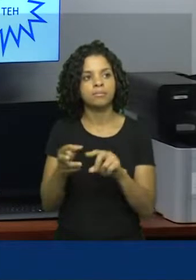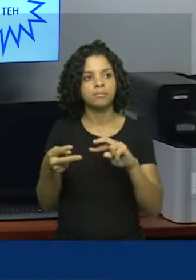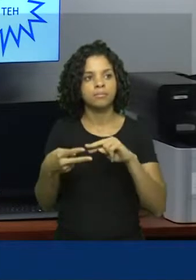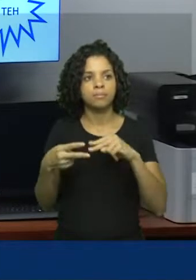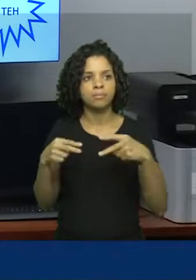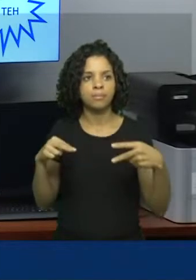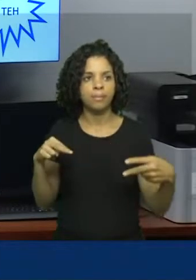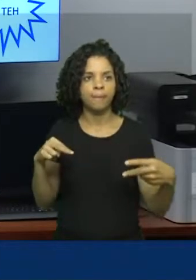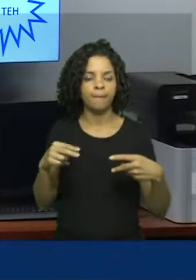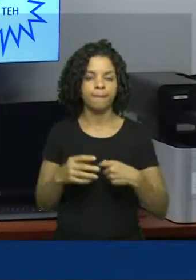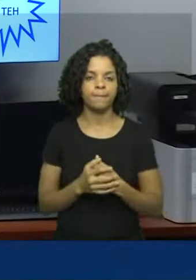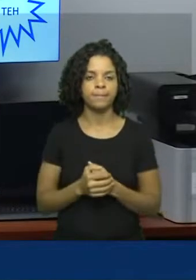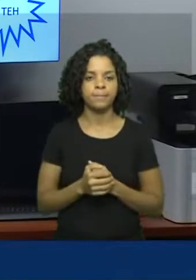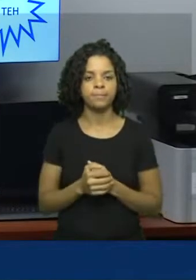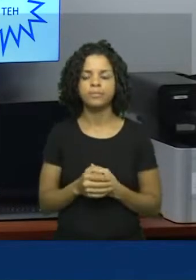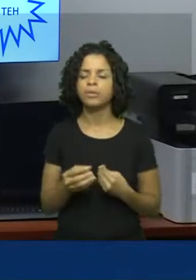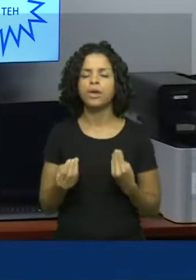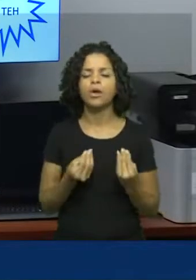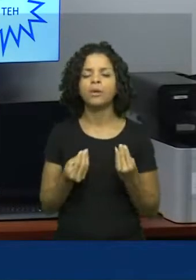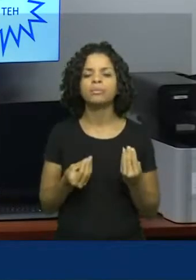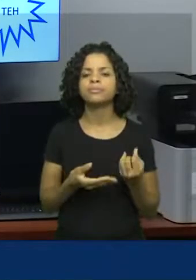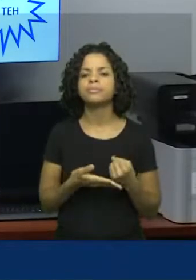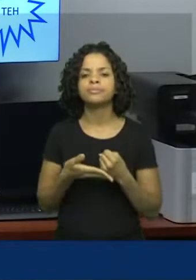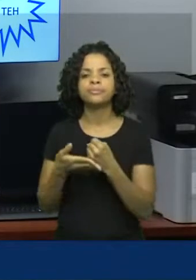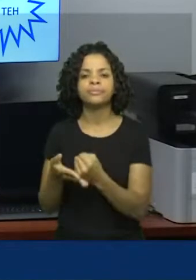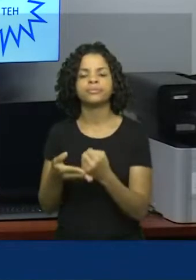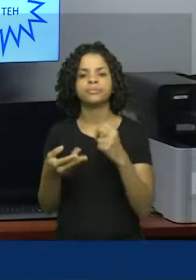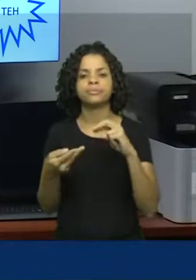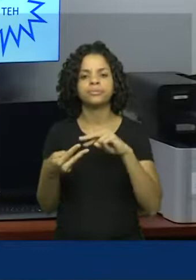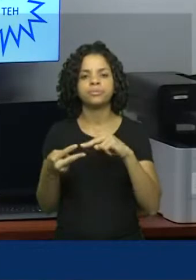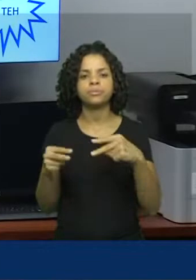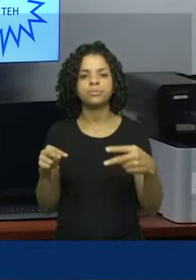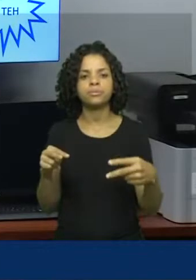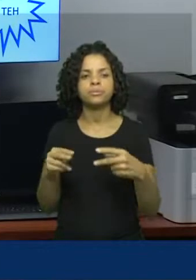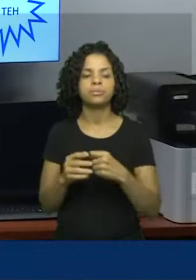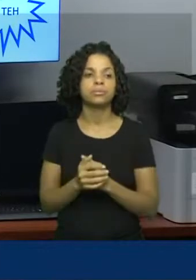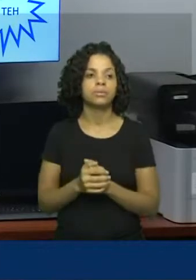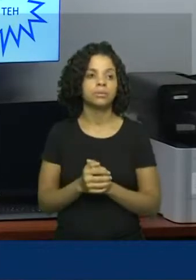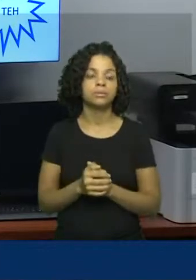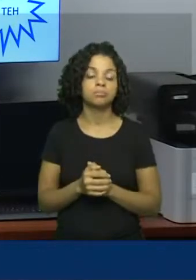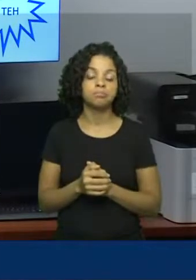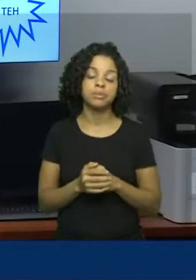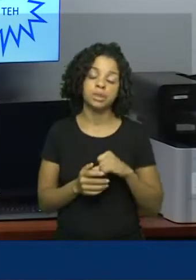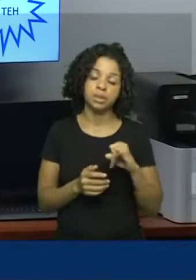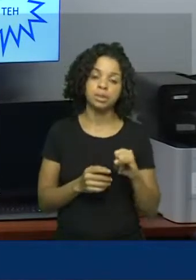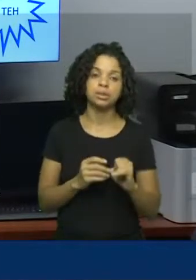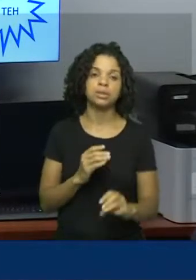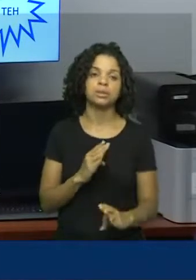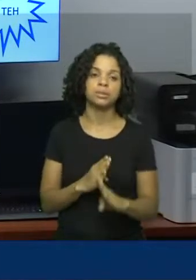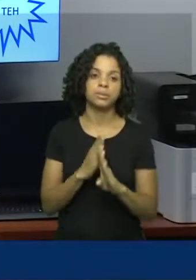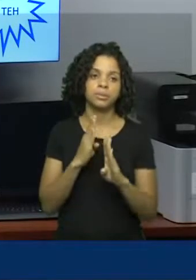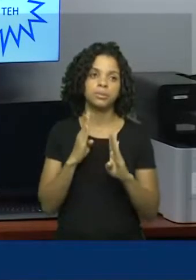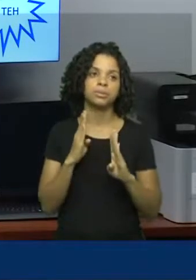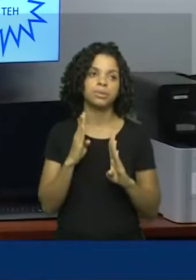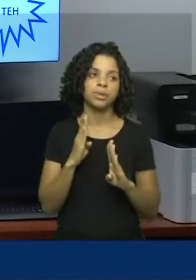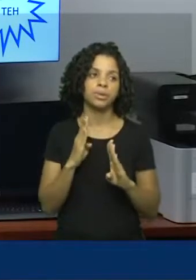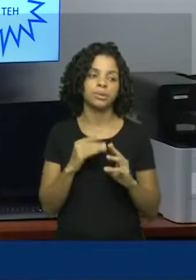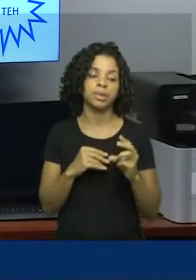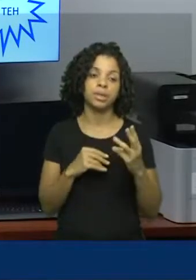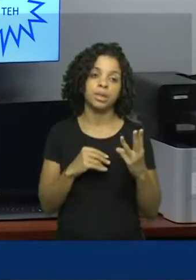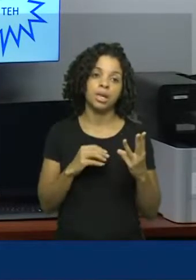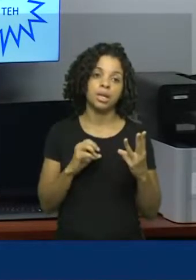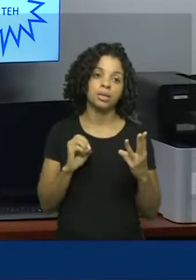E quando que encaminhamos ao geneticista? Bom, encaminhamos ao geneticista todas as vezes em que encontramos 3 ou